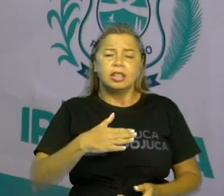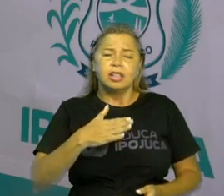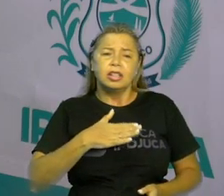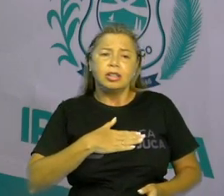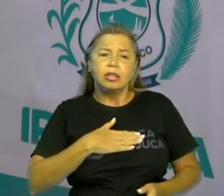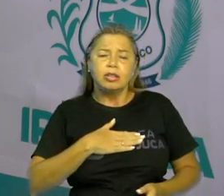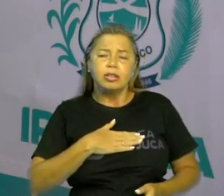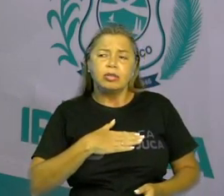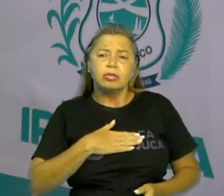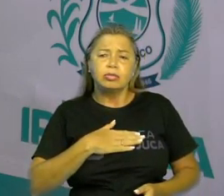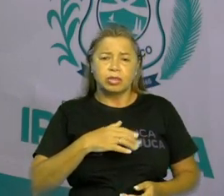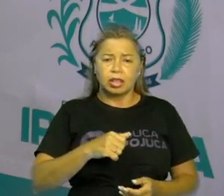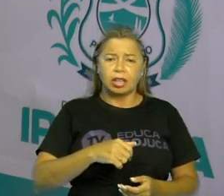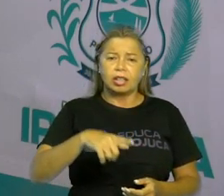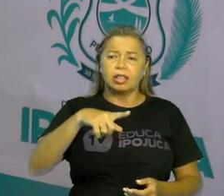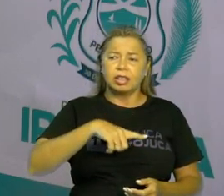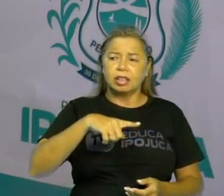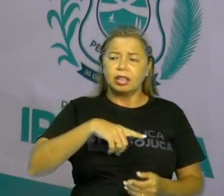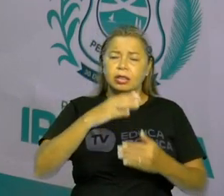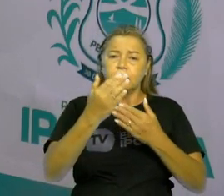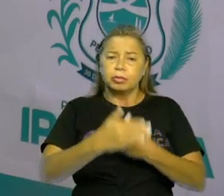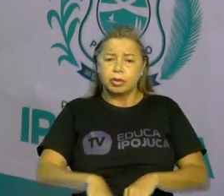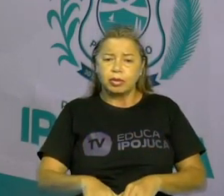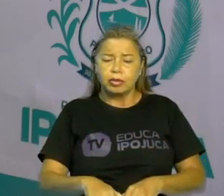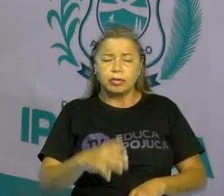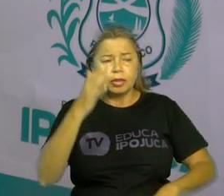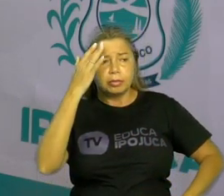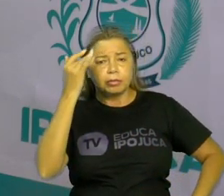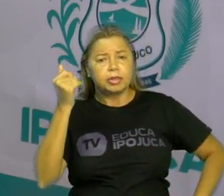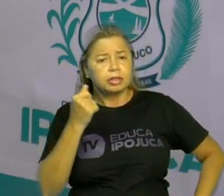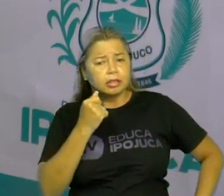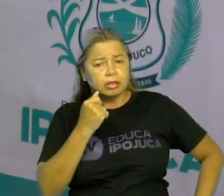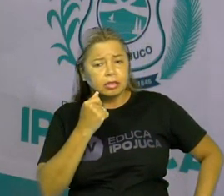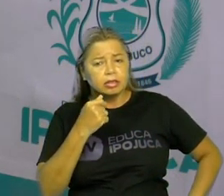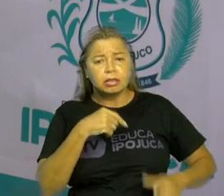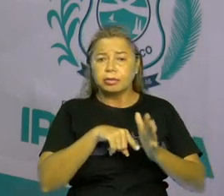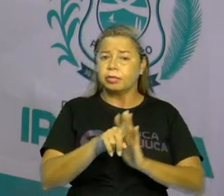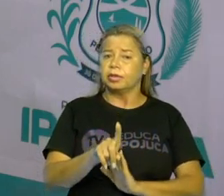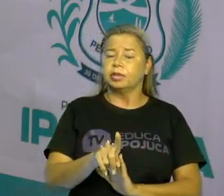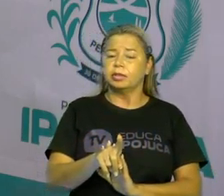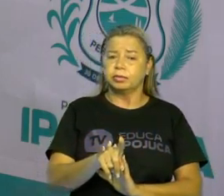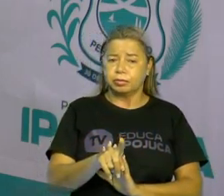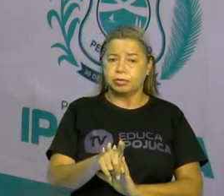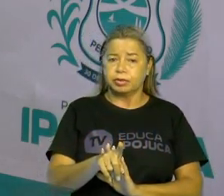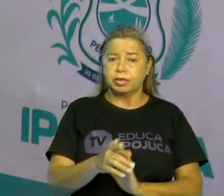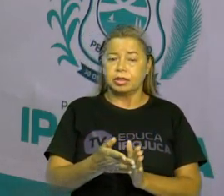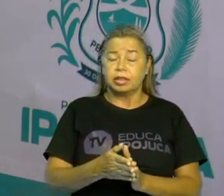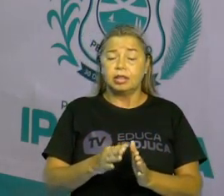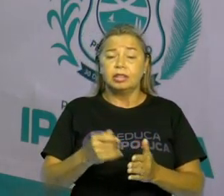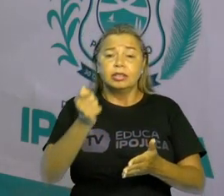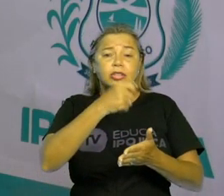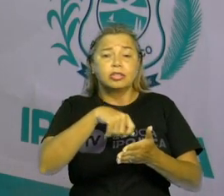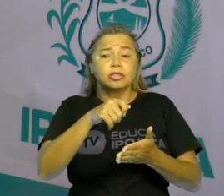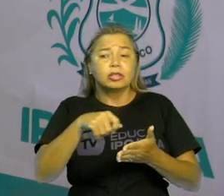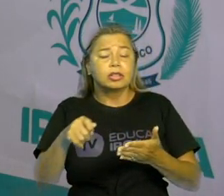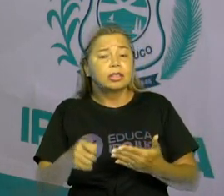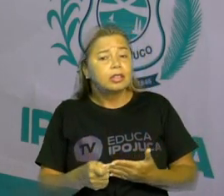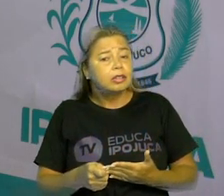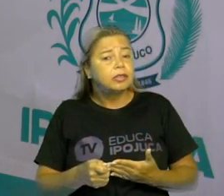então perceba aqui a mesma frase eu coloquei na forma negativa e depois na forma